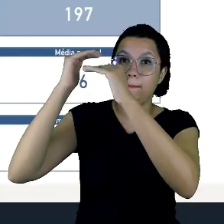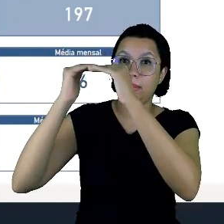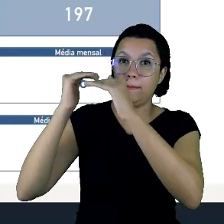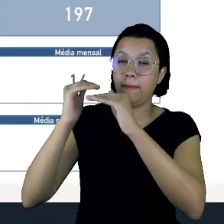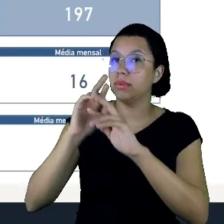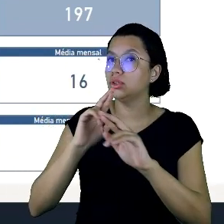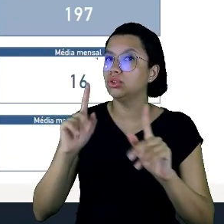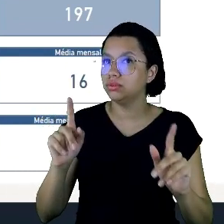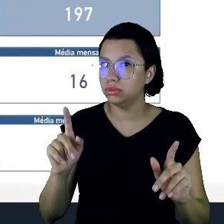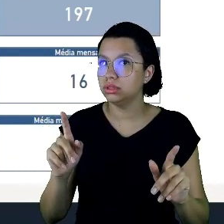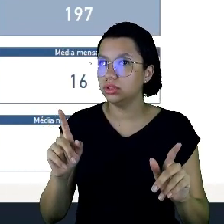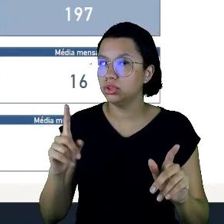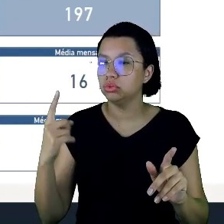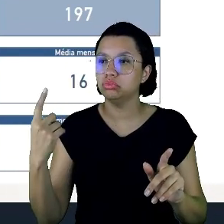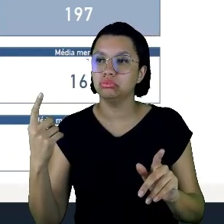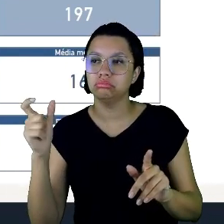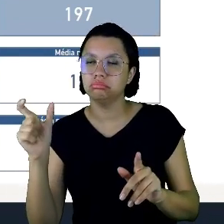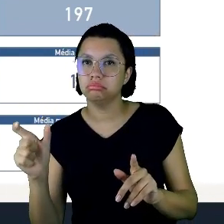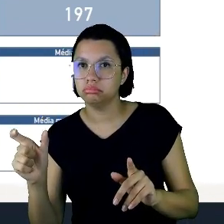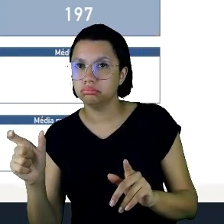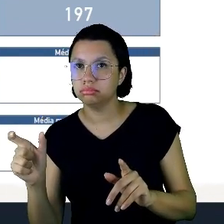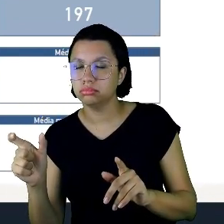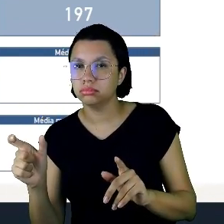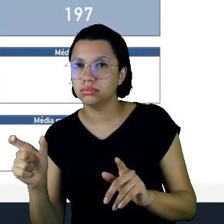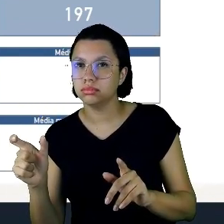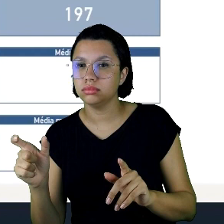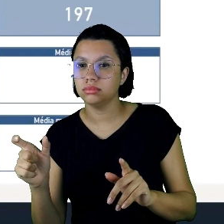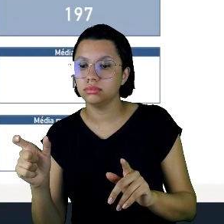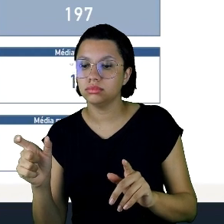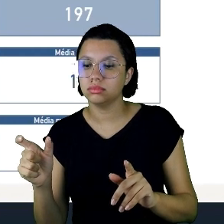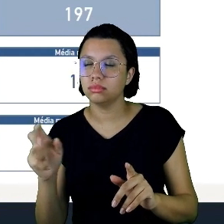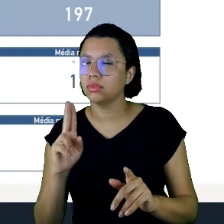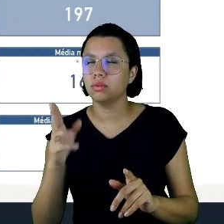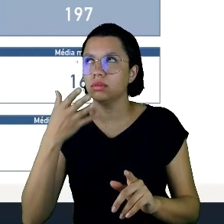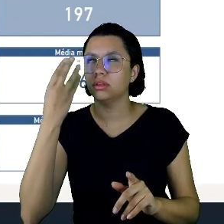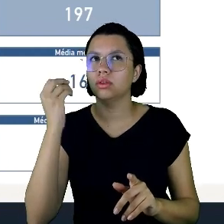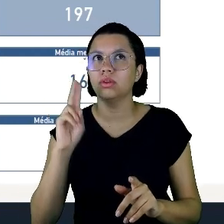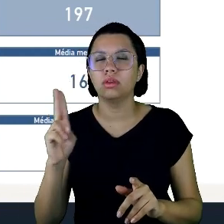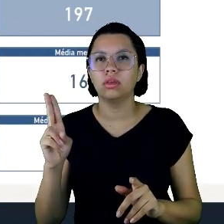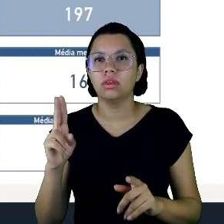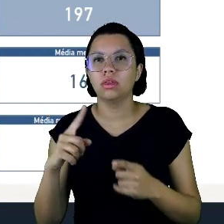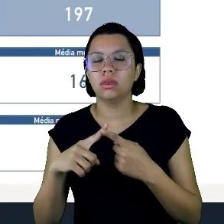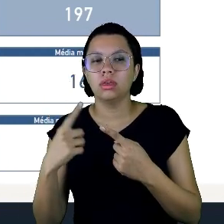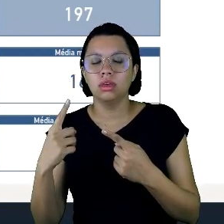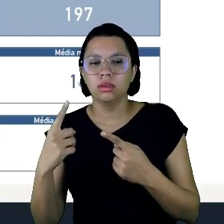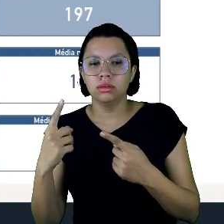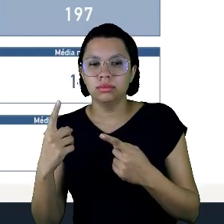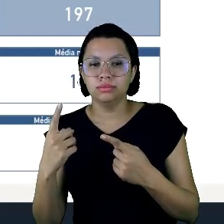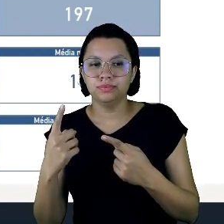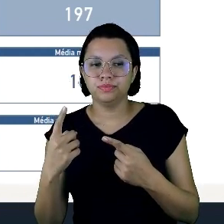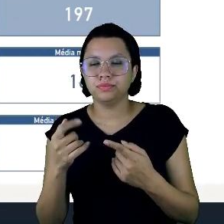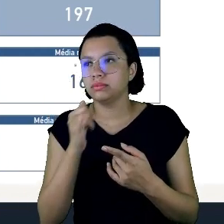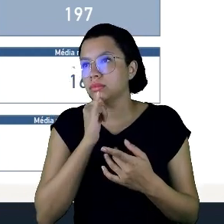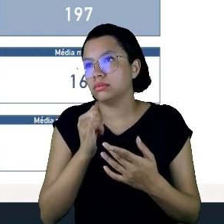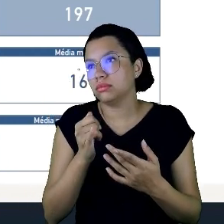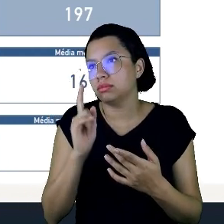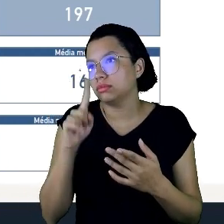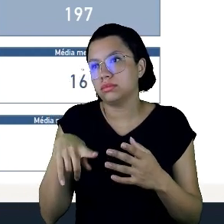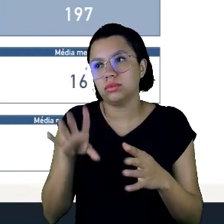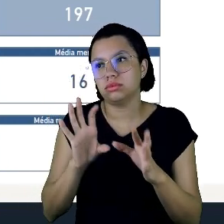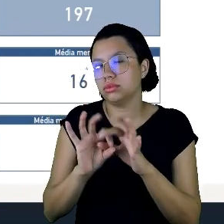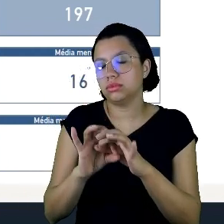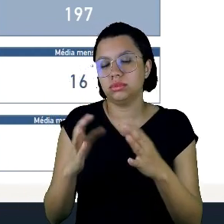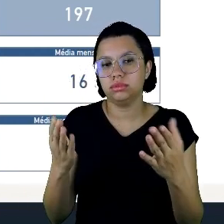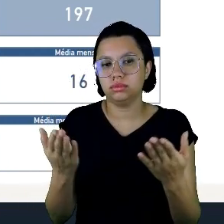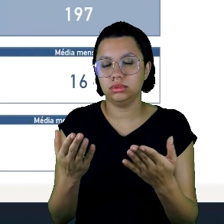ele está vinculado a hierarquias diferentes. Por exemplo, um está com saúde, esqueci o nome, mas